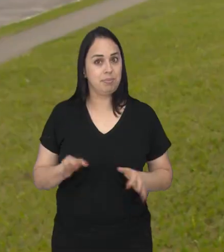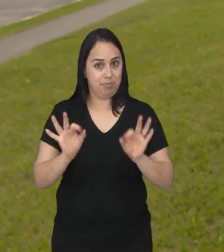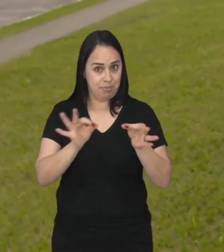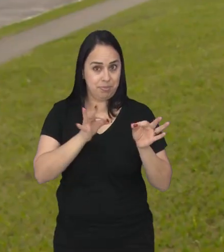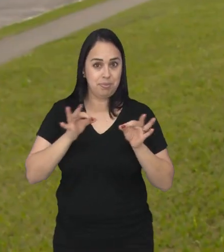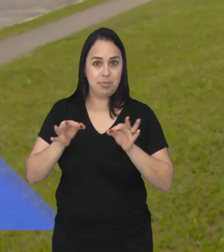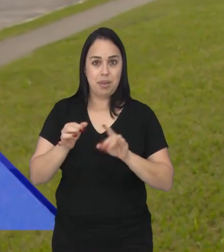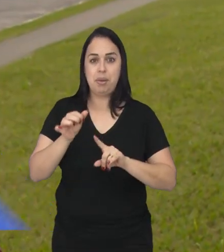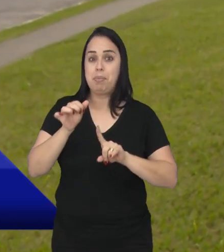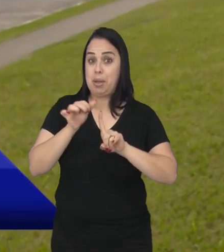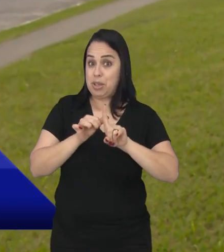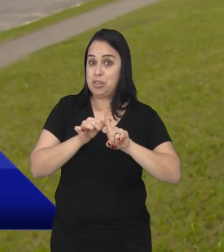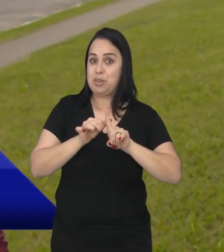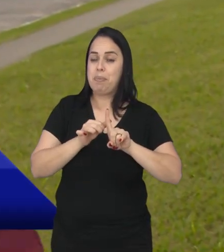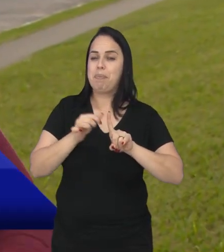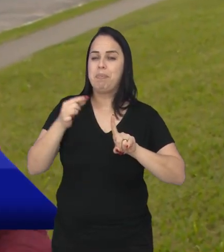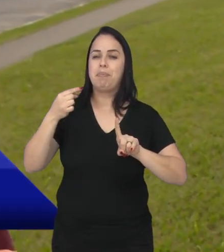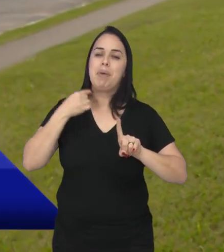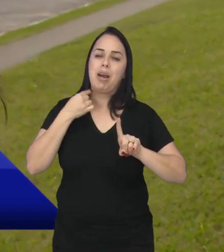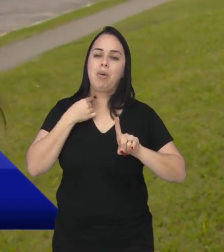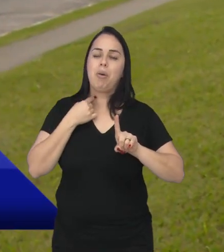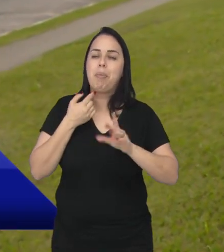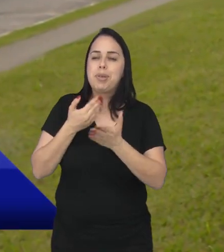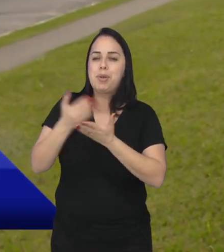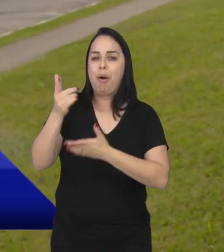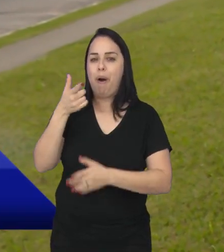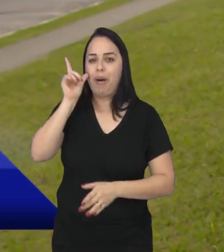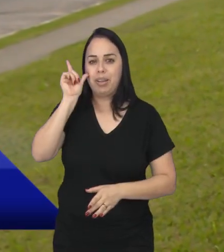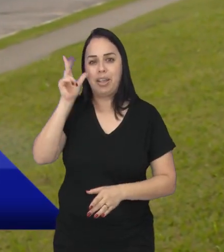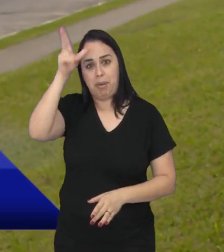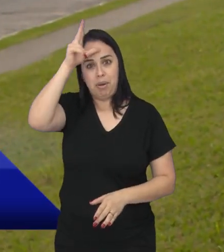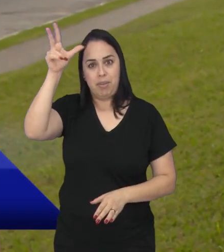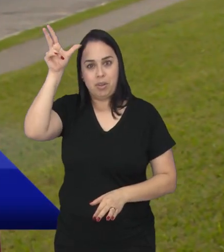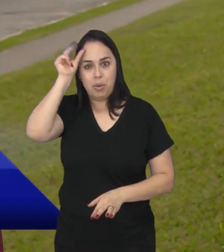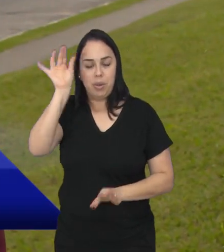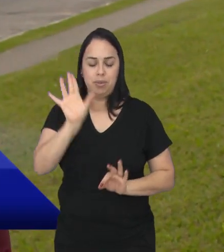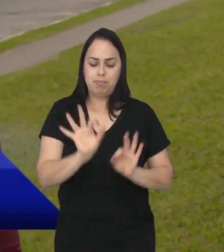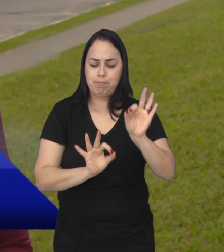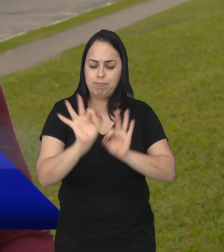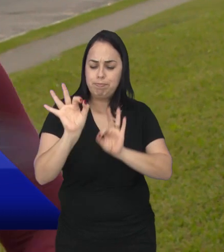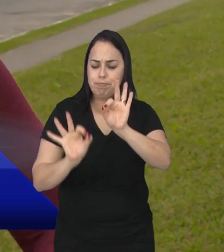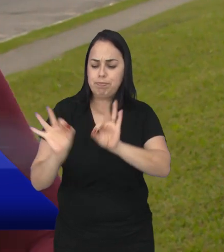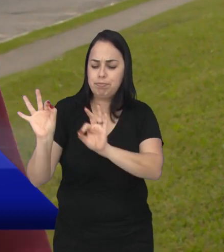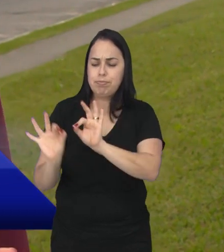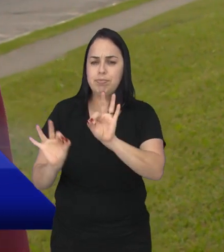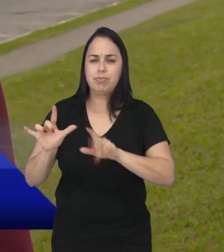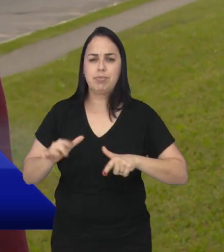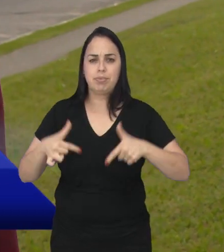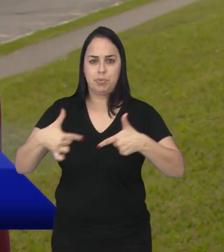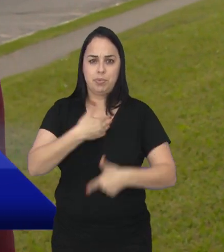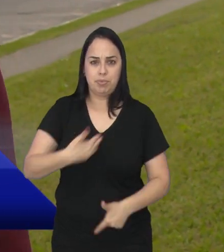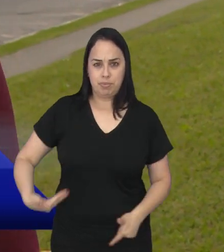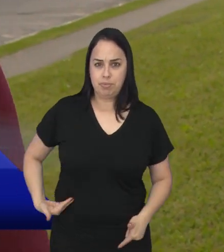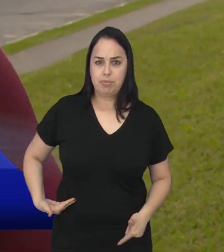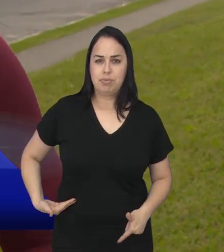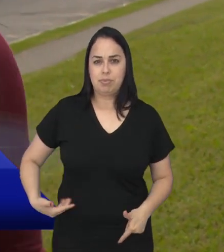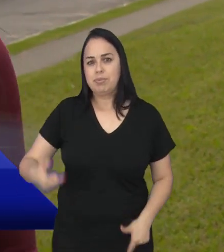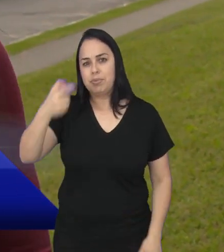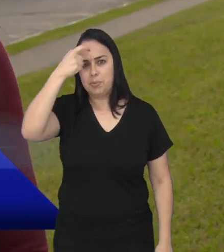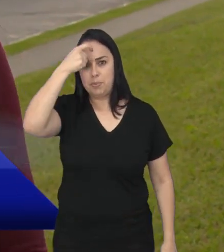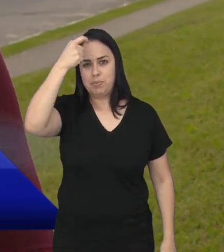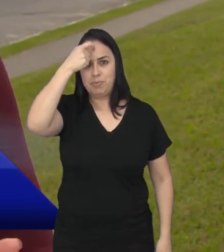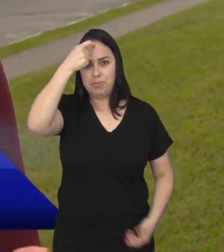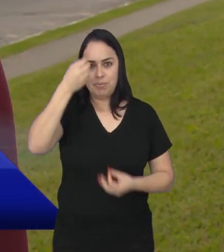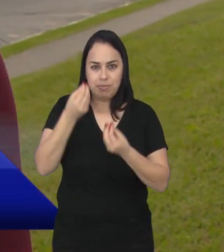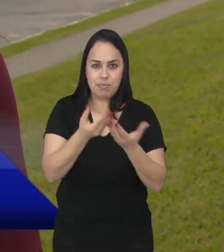é isso mesmo Sandra Maio começou ontem e a Prefeitura de São José dos Campos está planejando uma série de ações para o maio